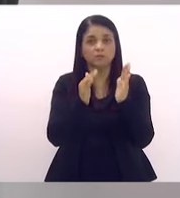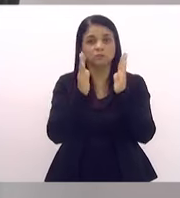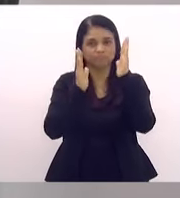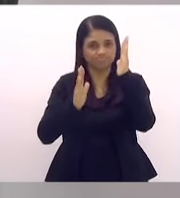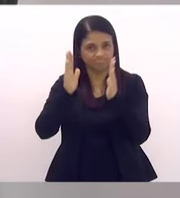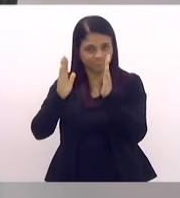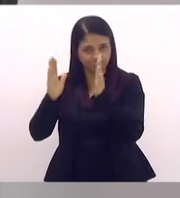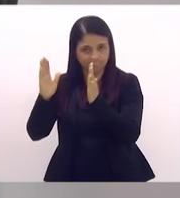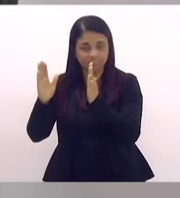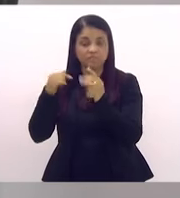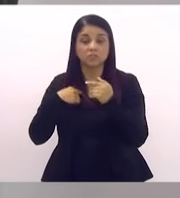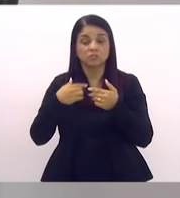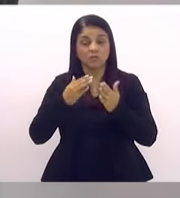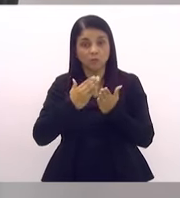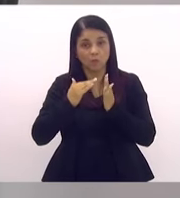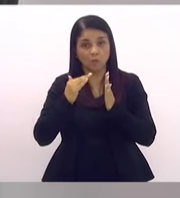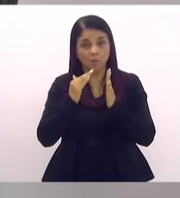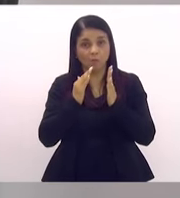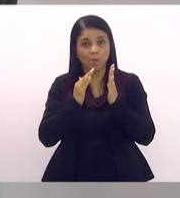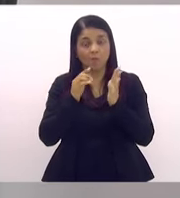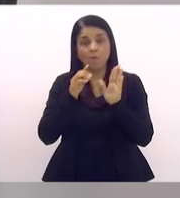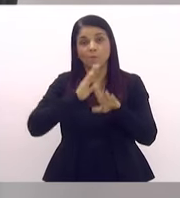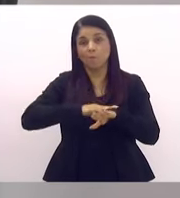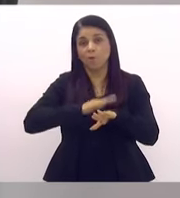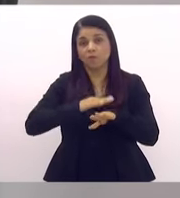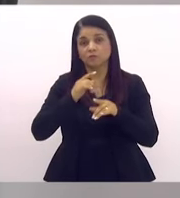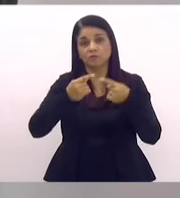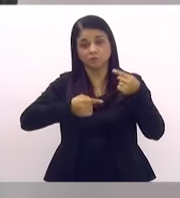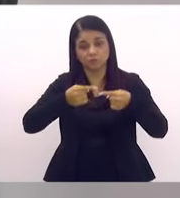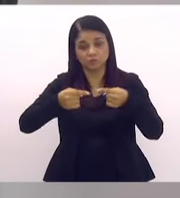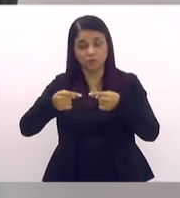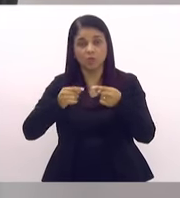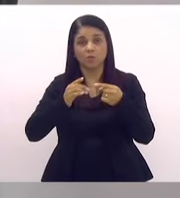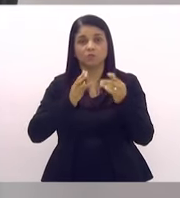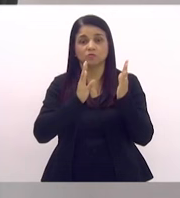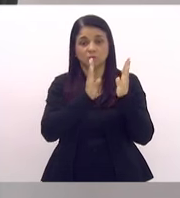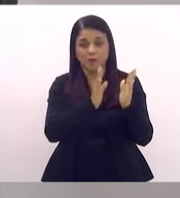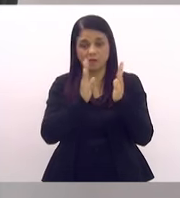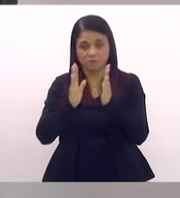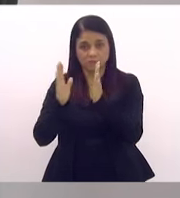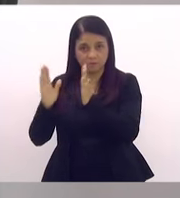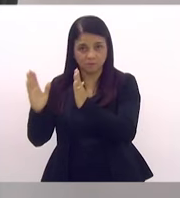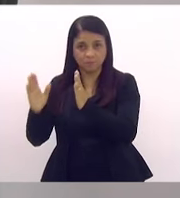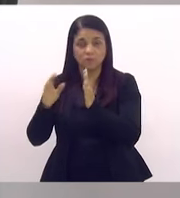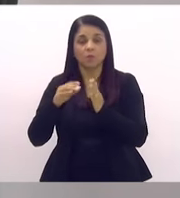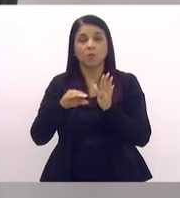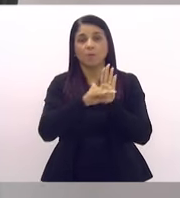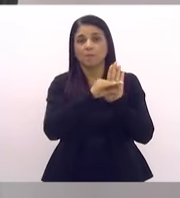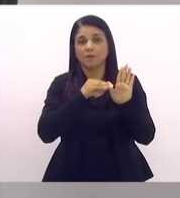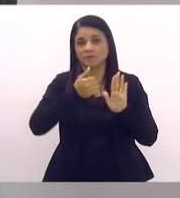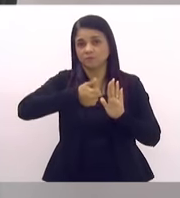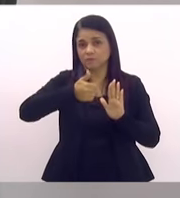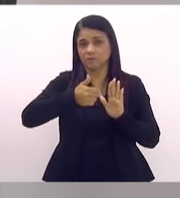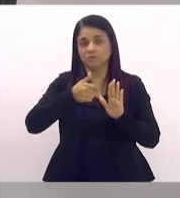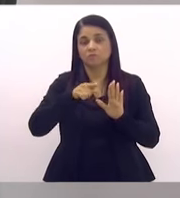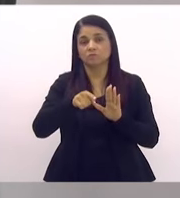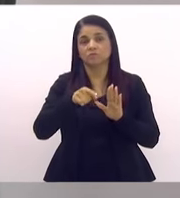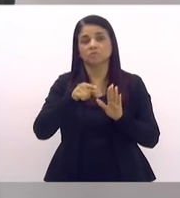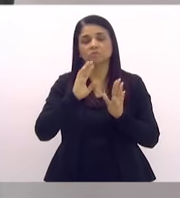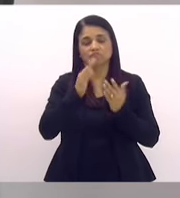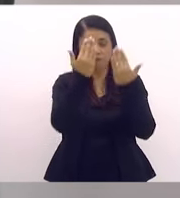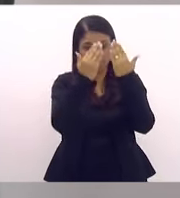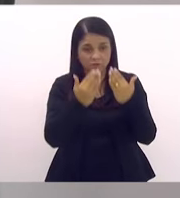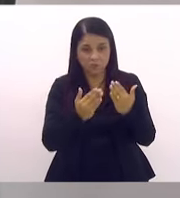fase de discussão. Aí ele estabelece os prazos e, no parágrafo 1º, ele fala: não se considera vista quem já